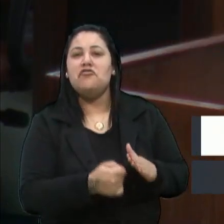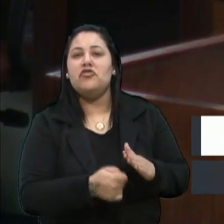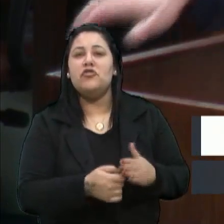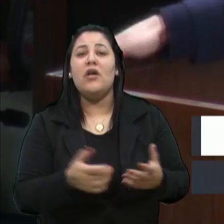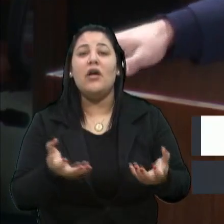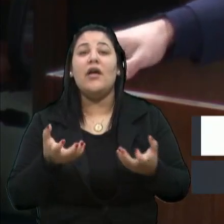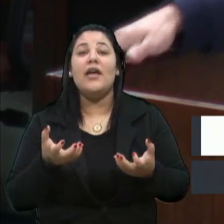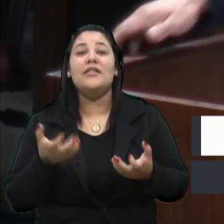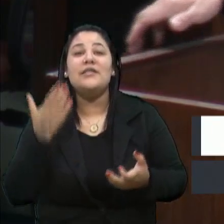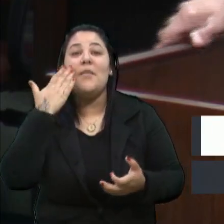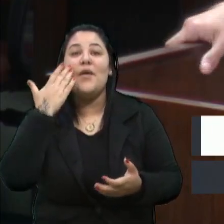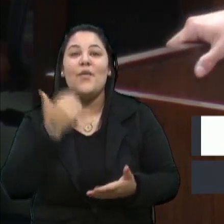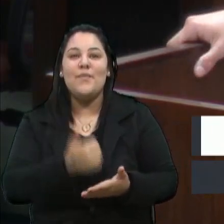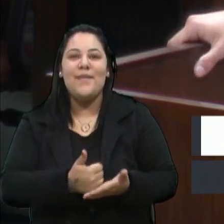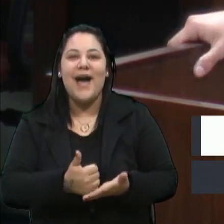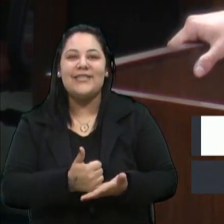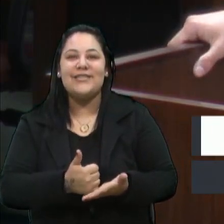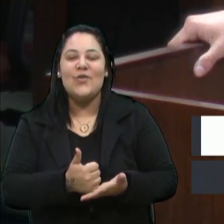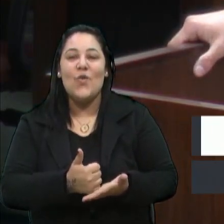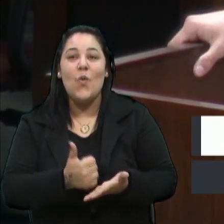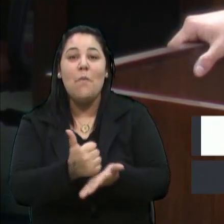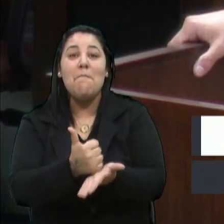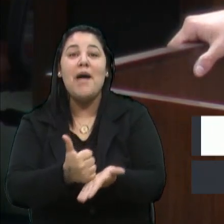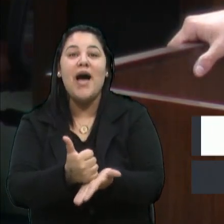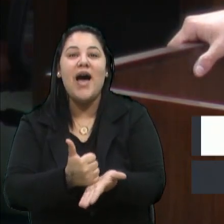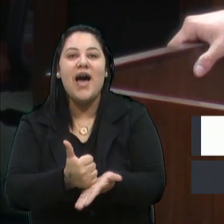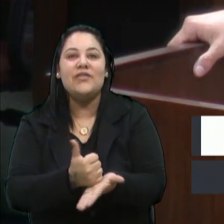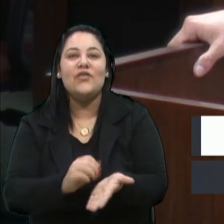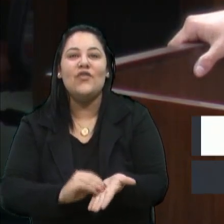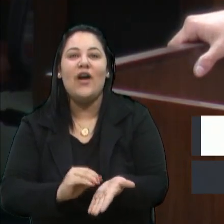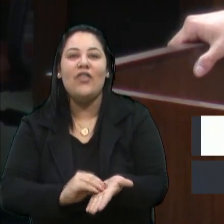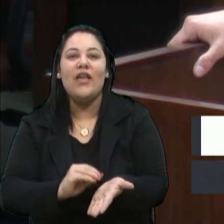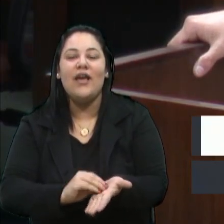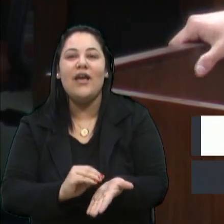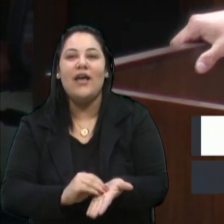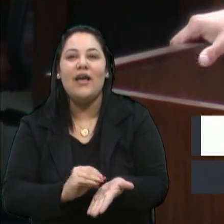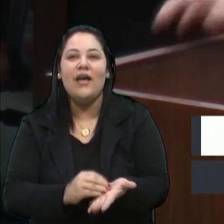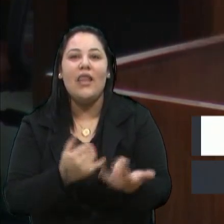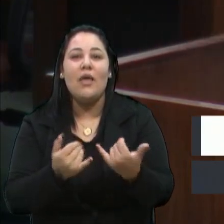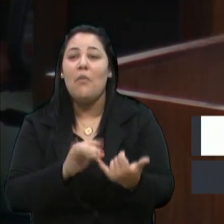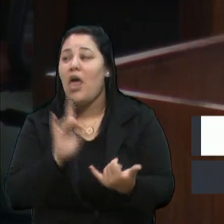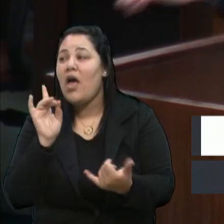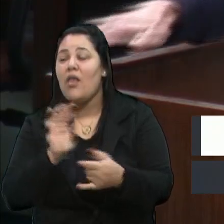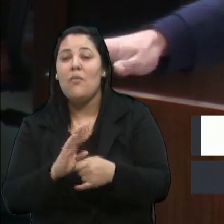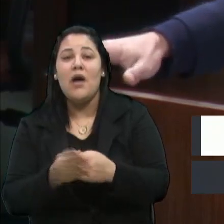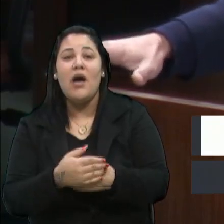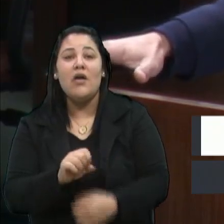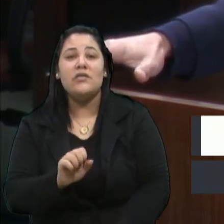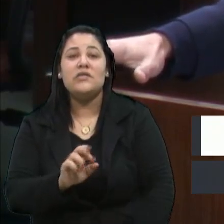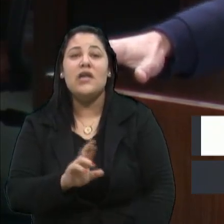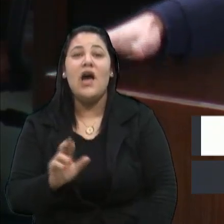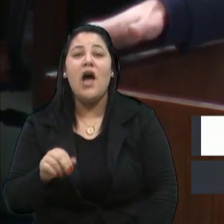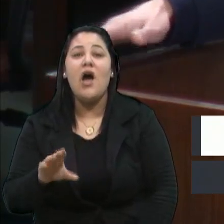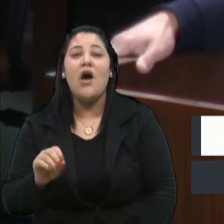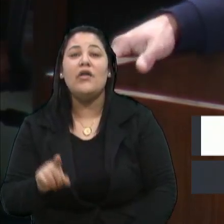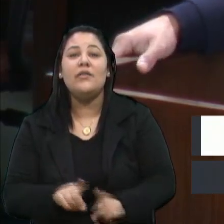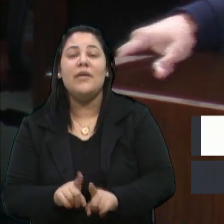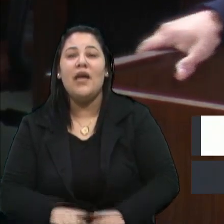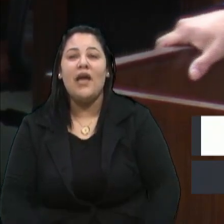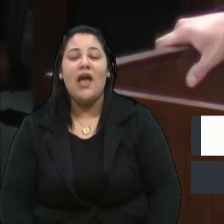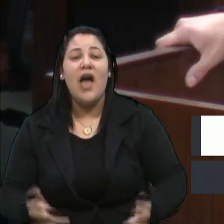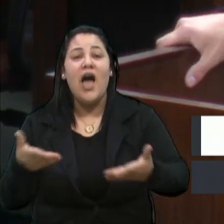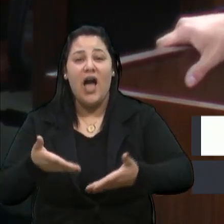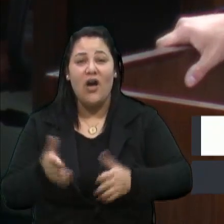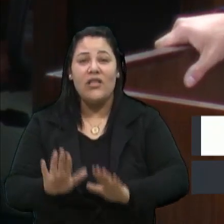básico lá no bairro Então agora eu deixo uma pergunta por que que a secretária da